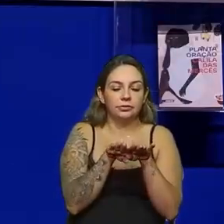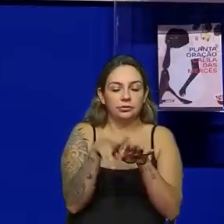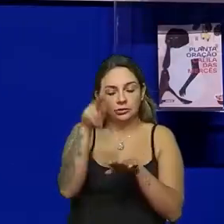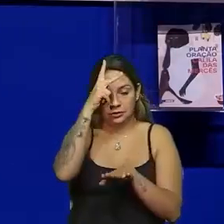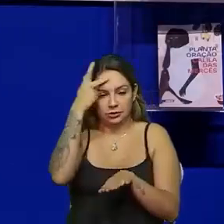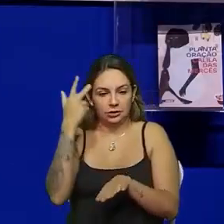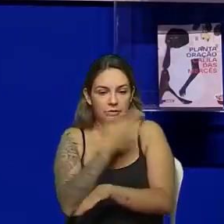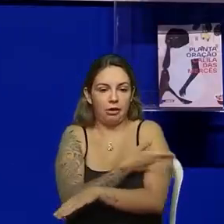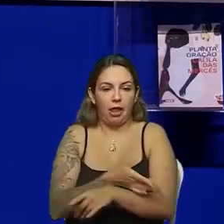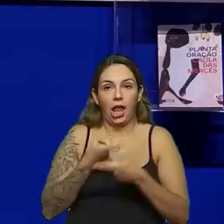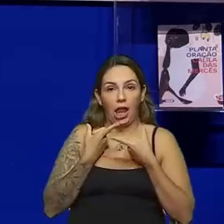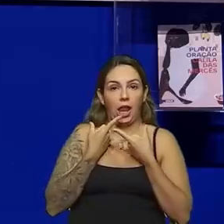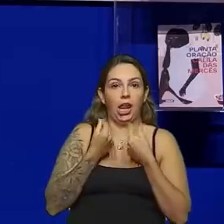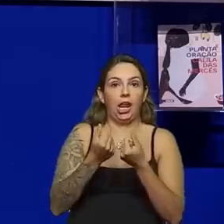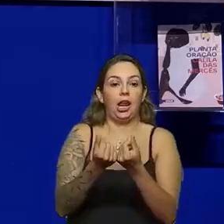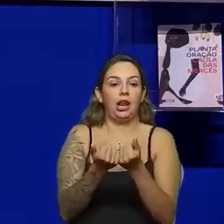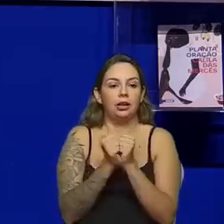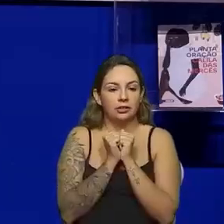gente branca rica,